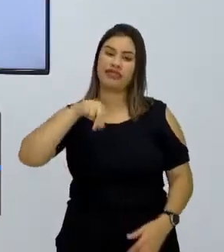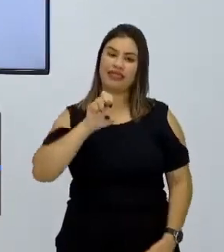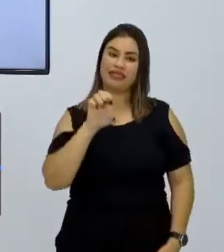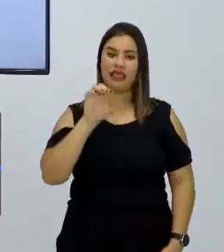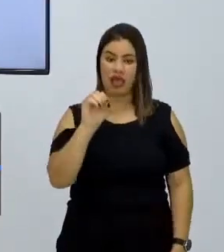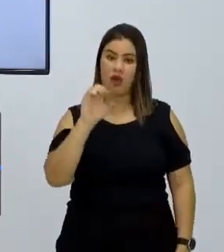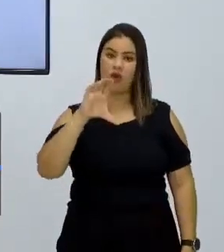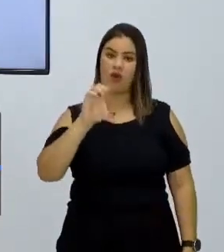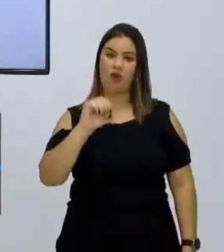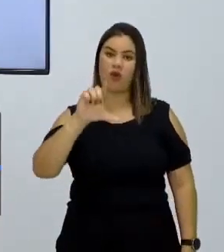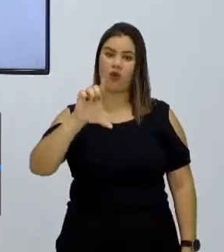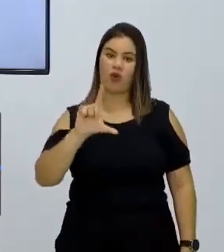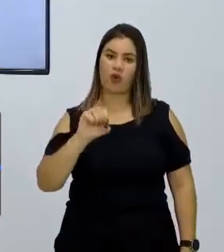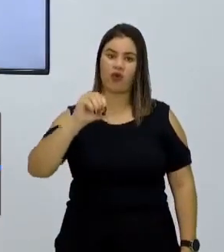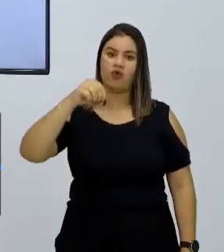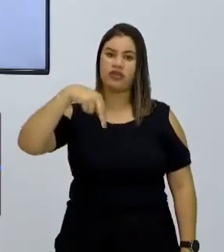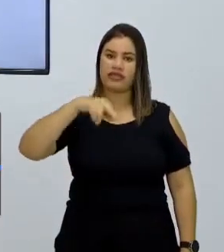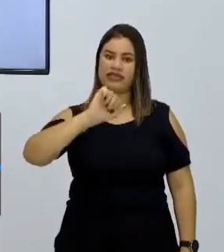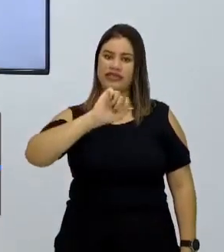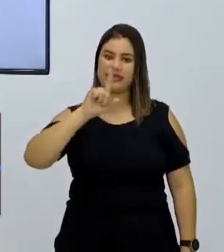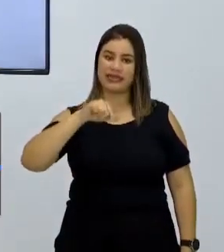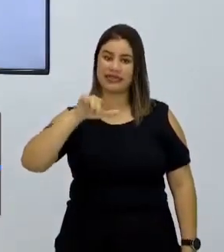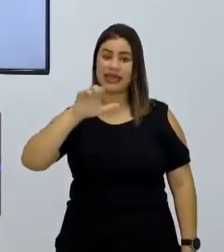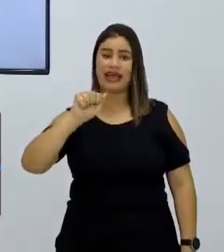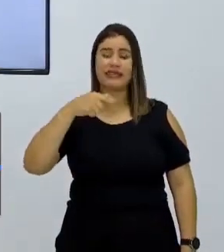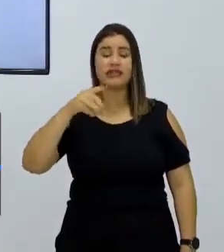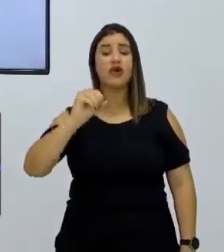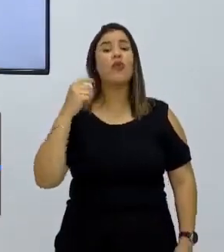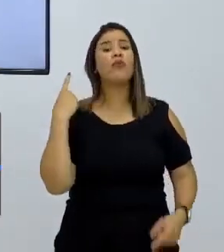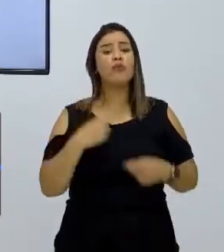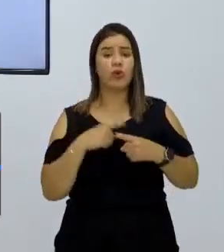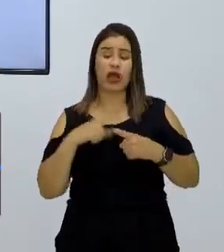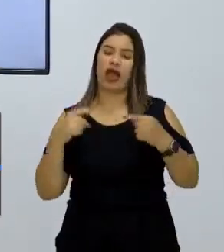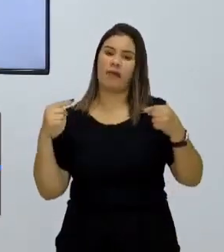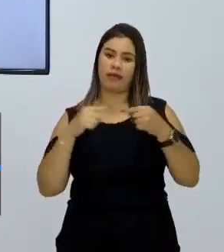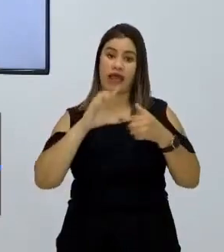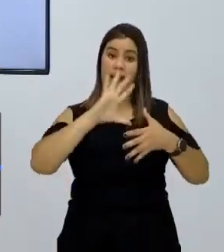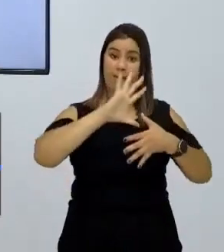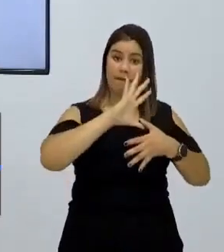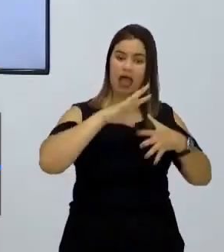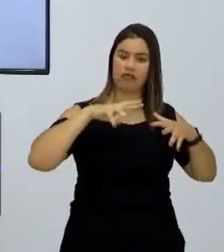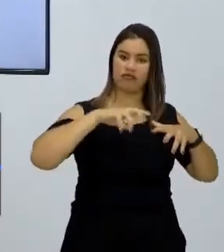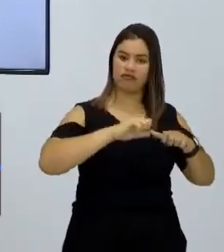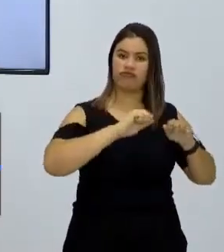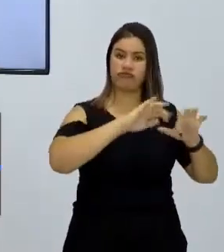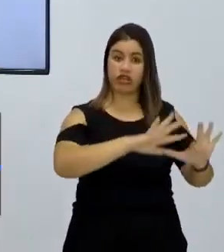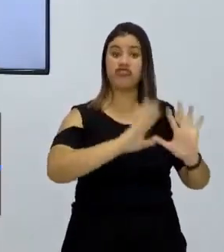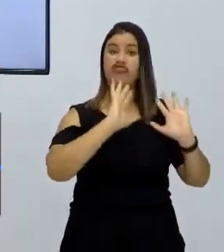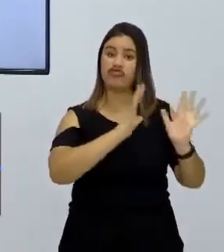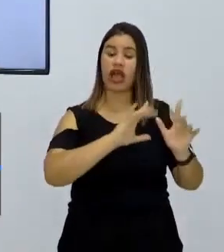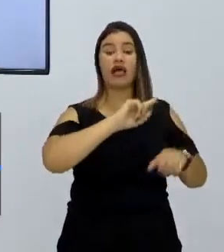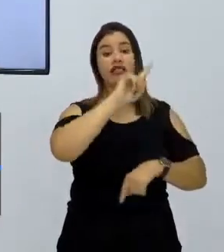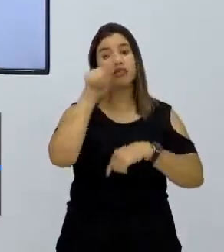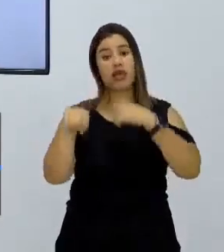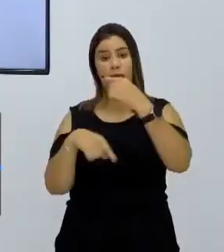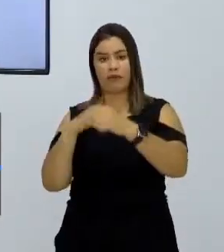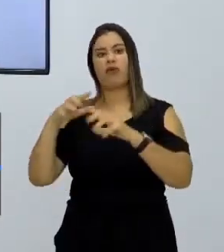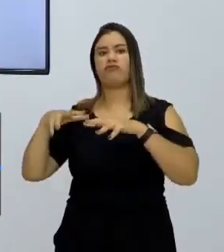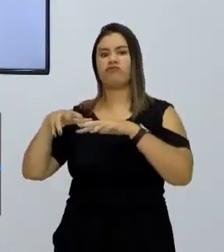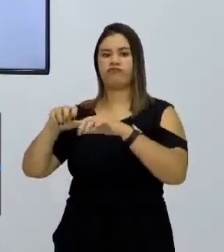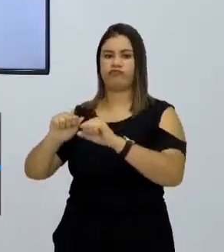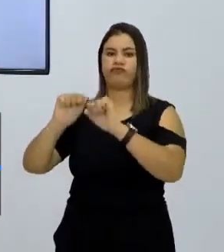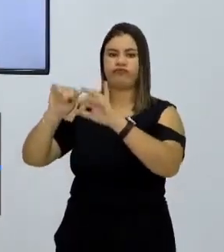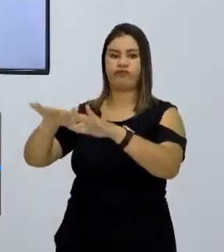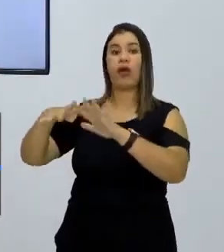colonização pós-América. Então, todos esses fatos aí acabaram, né, posteriormente influenciando o